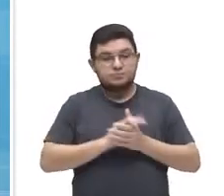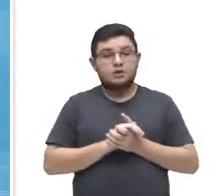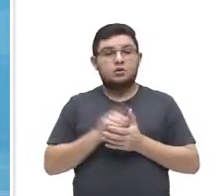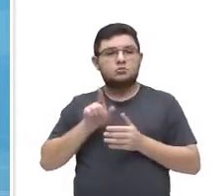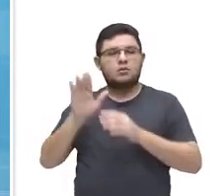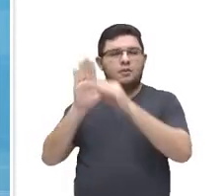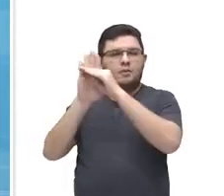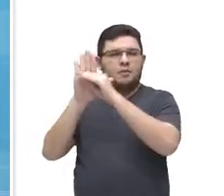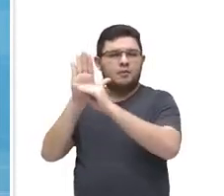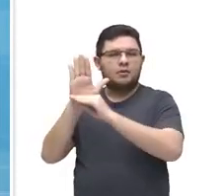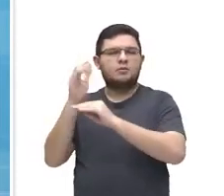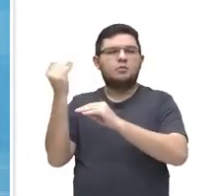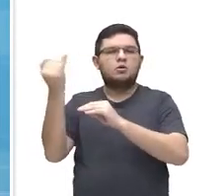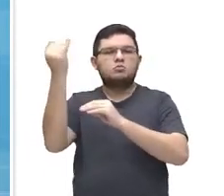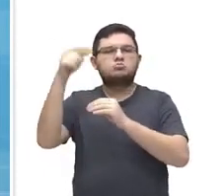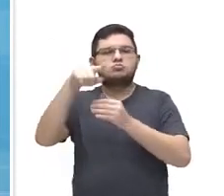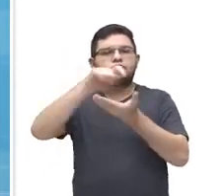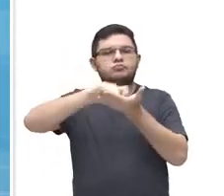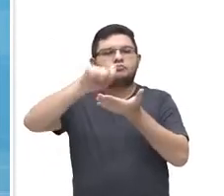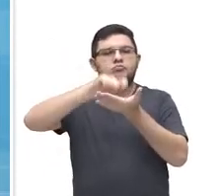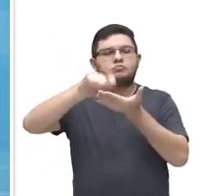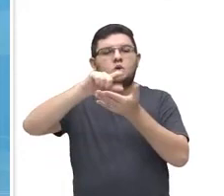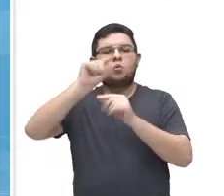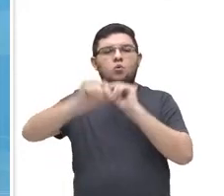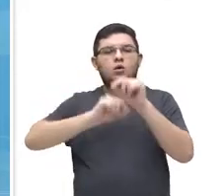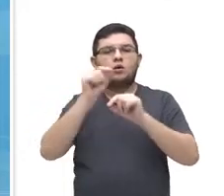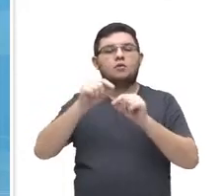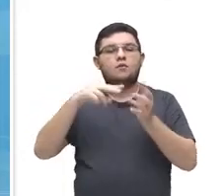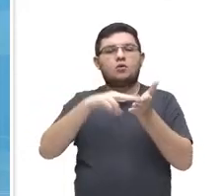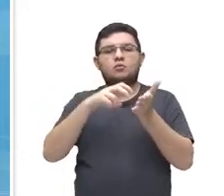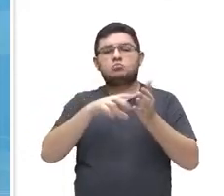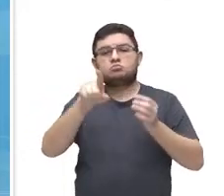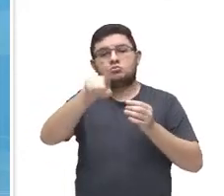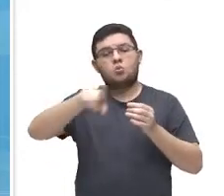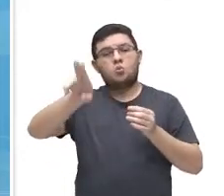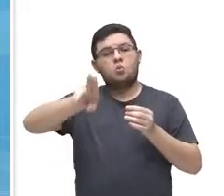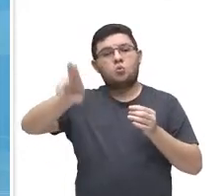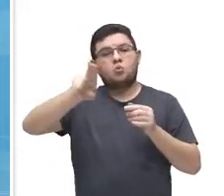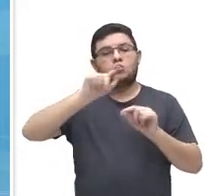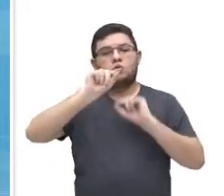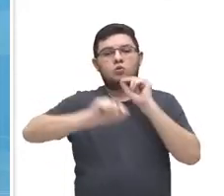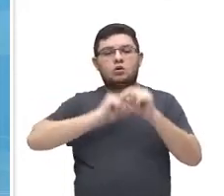um monte de palavras, né? Aquelas palavras que vocês vão utilizar aí para construir frases, tá? Um vocabulário particular.